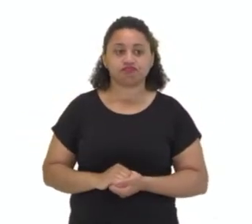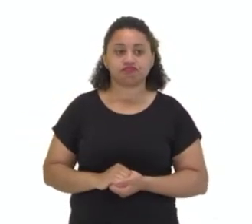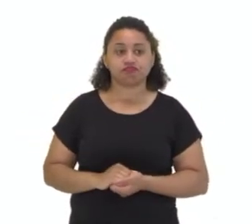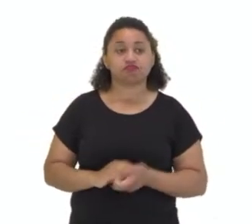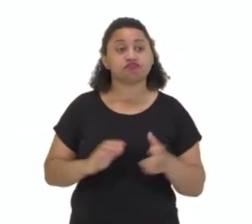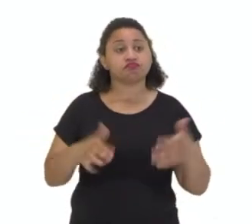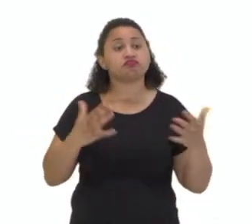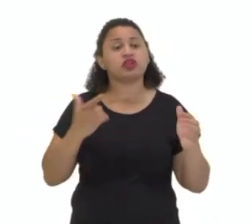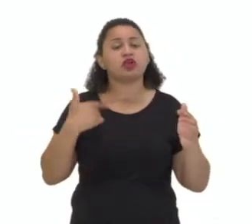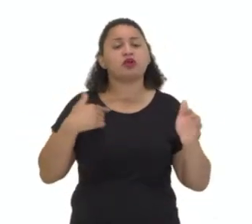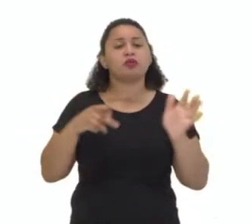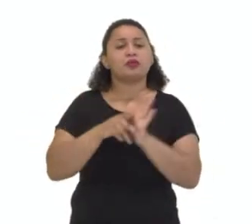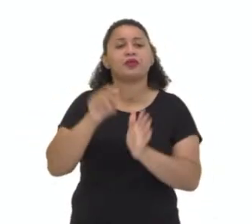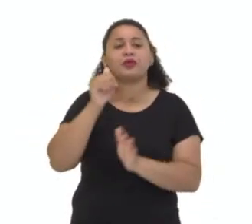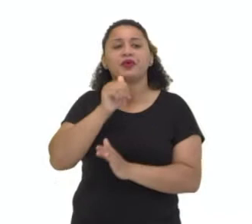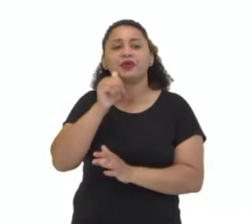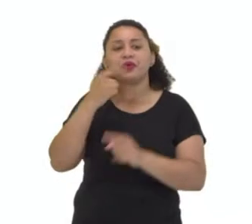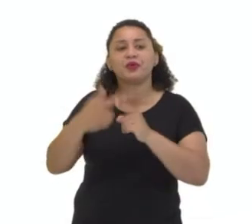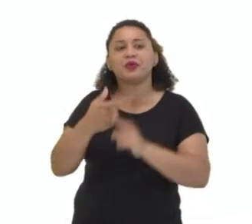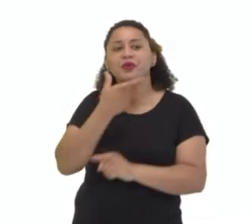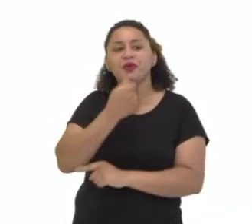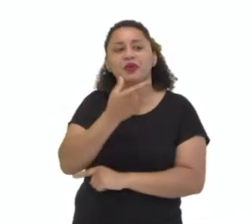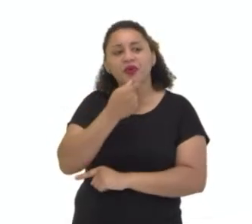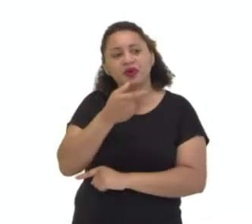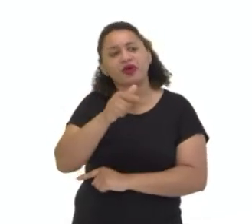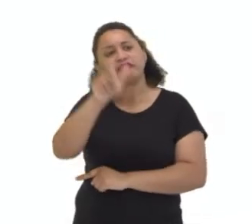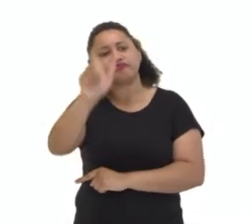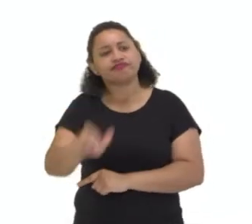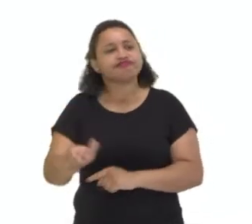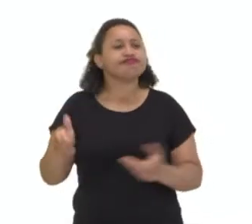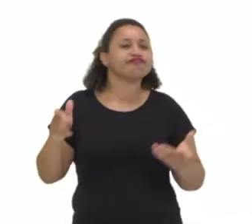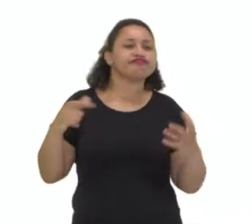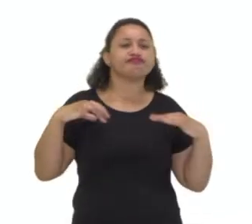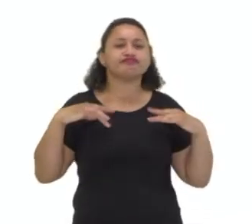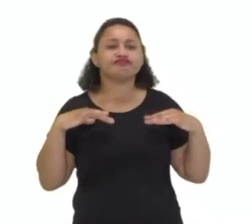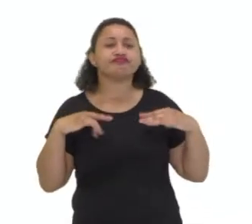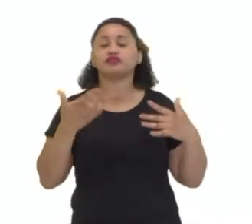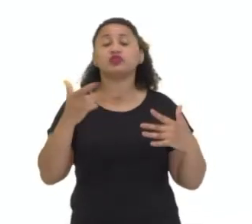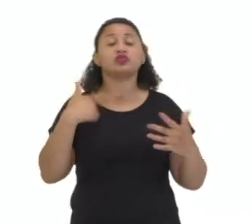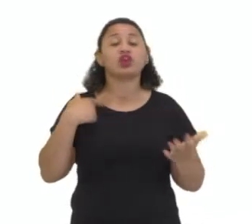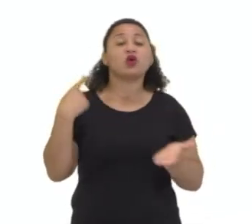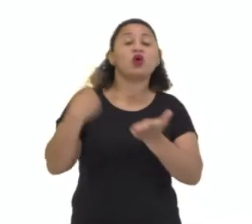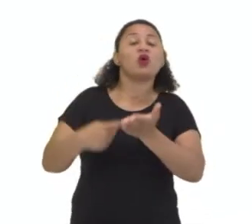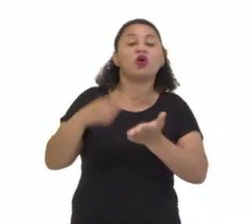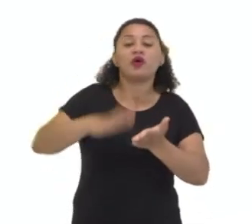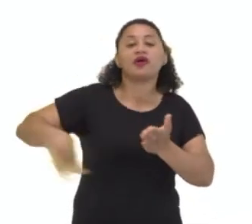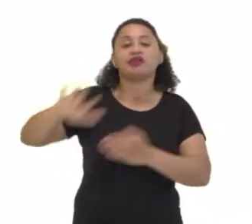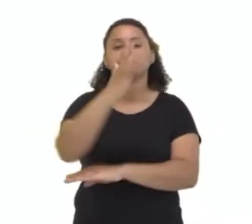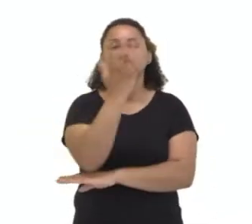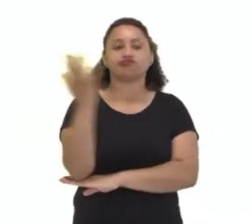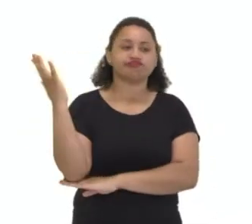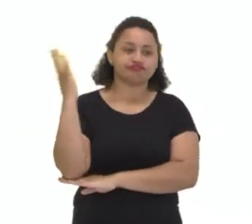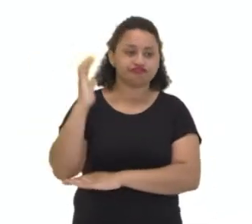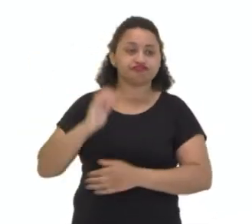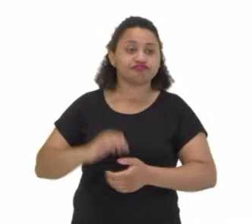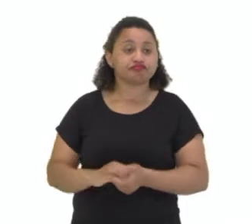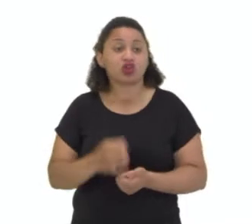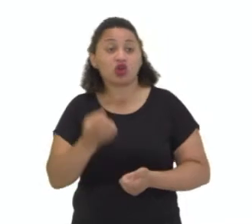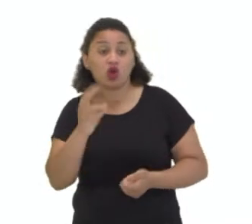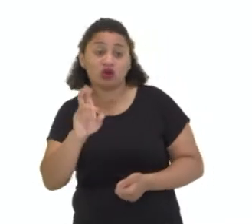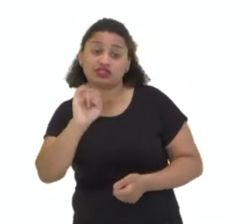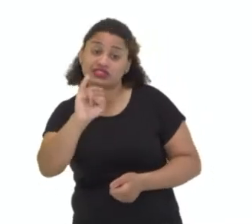homem, criatura mais ou menos folgada, não tem na realidade nenhum compromisso com a natureza. Ou se os tem,